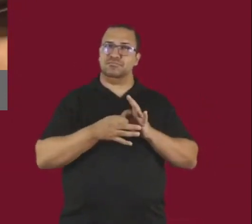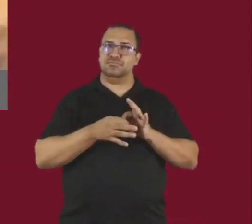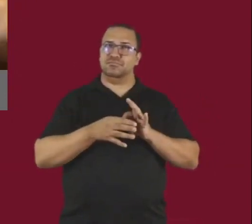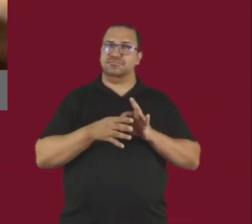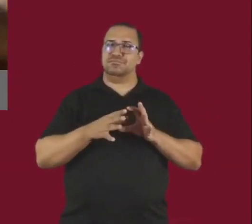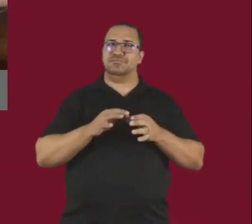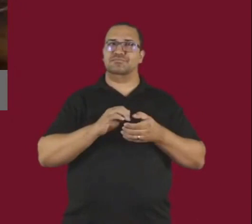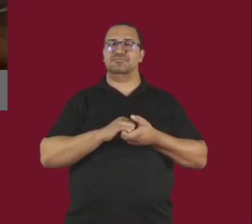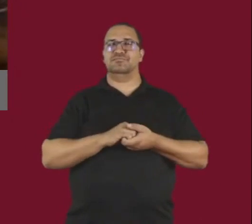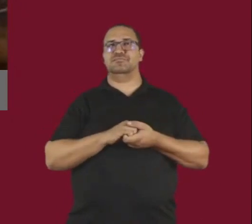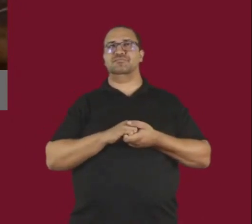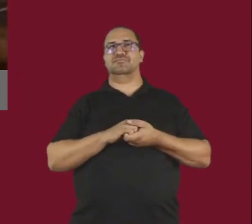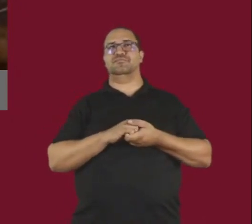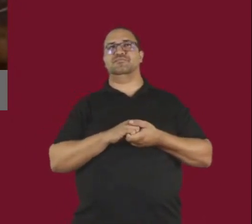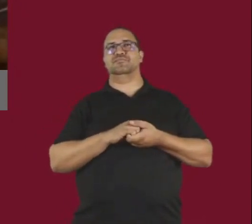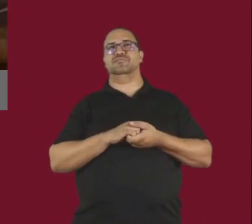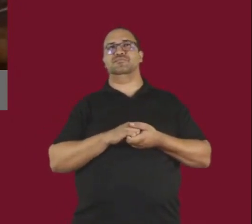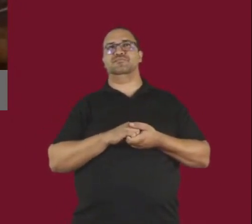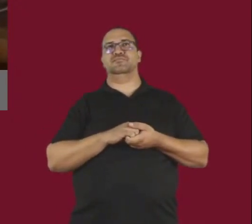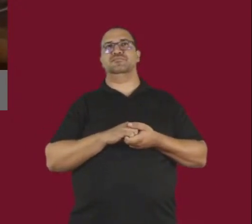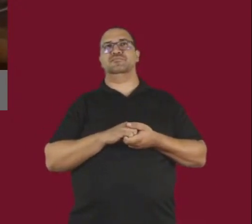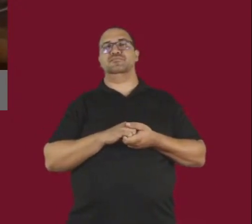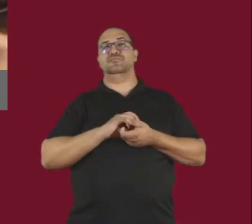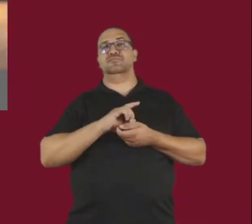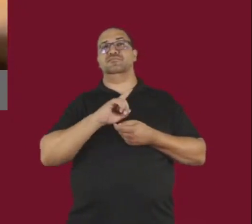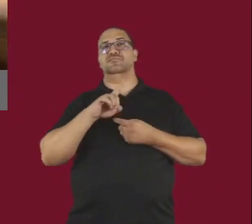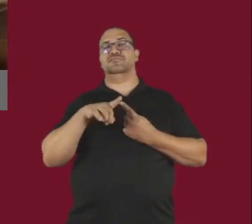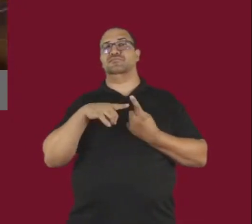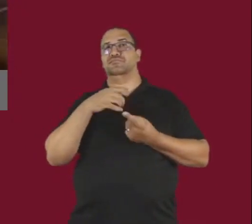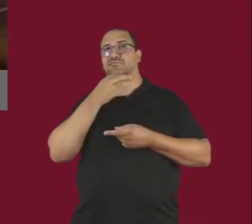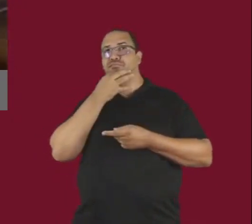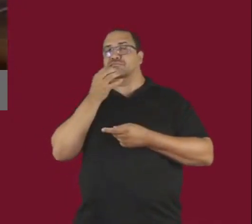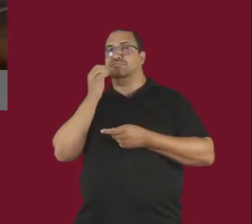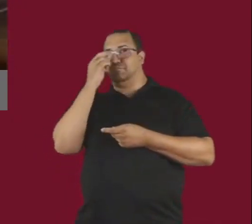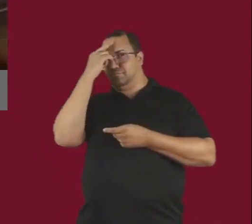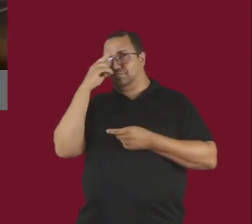Uma. Então, essas são as minhas utopias,